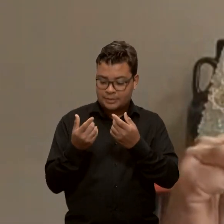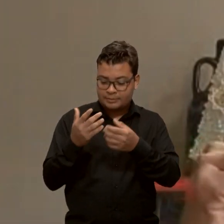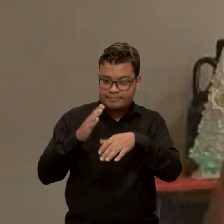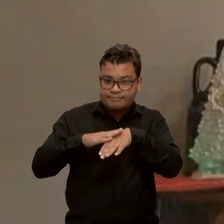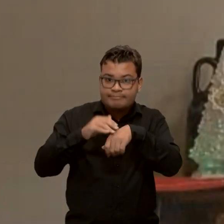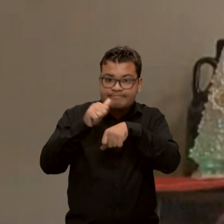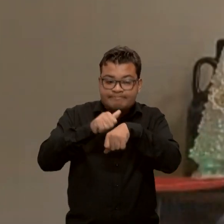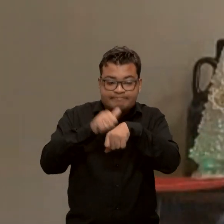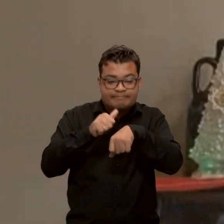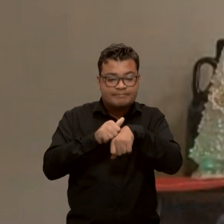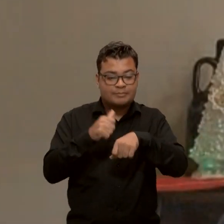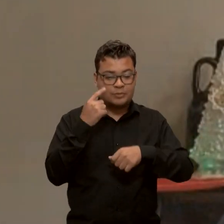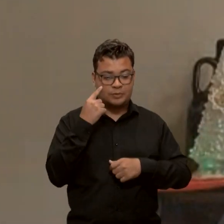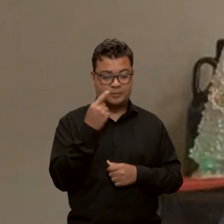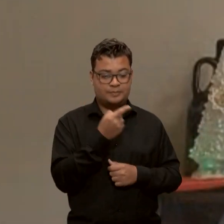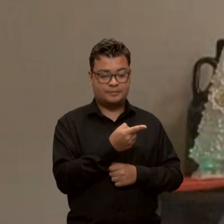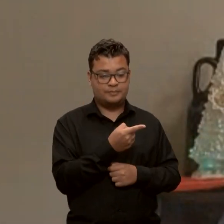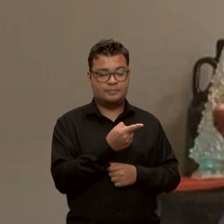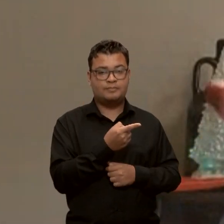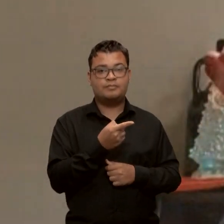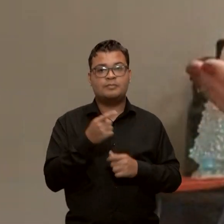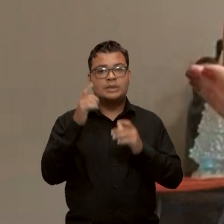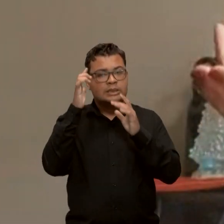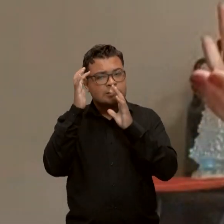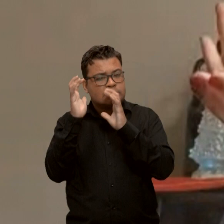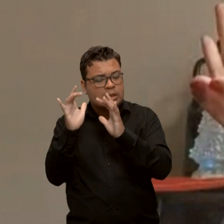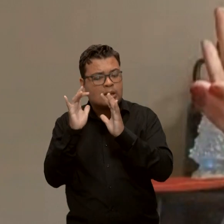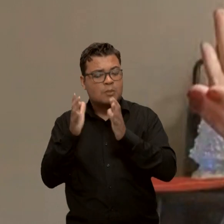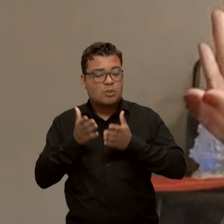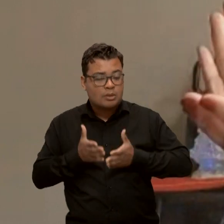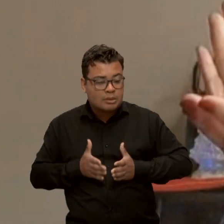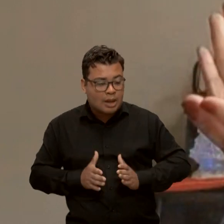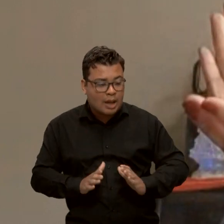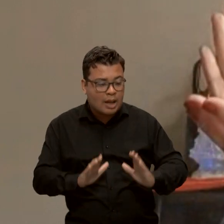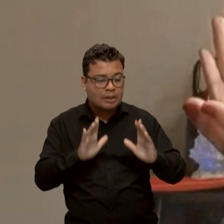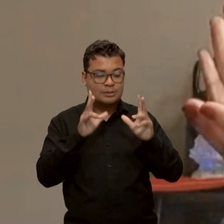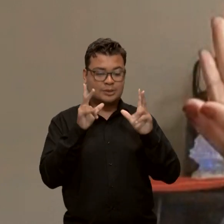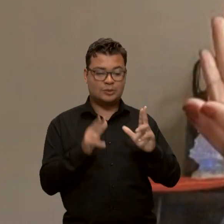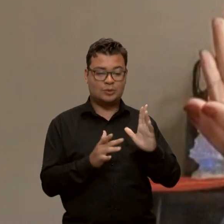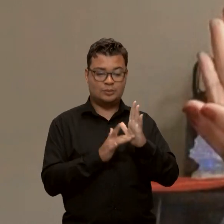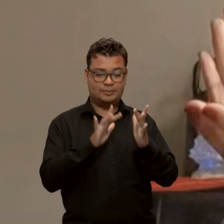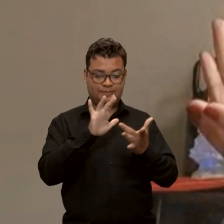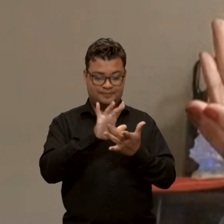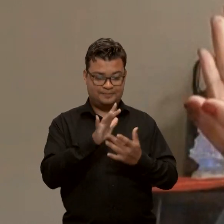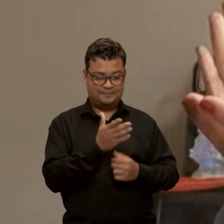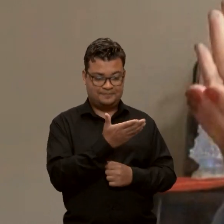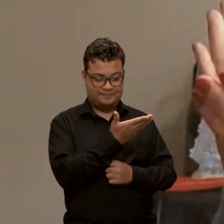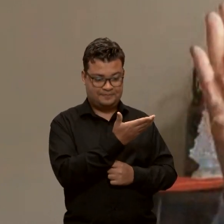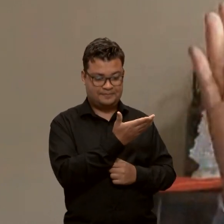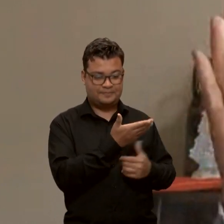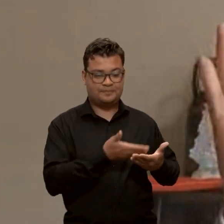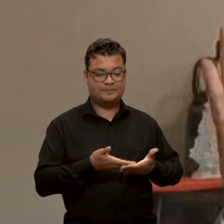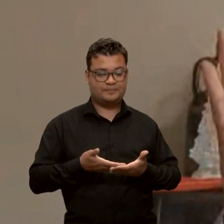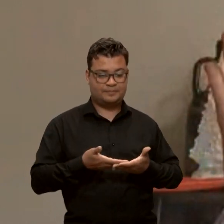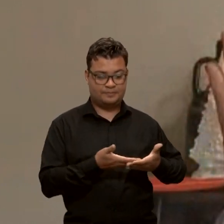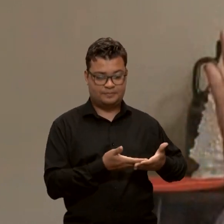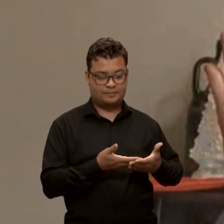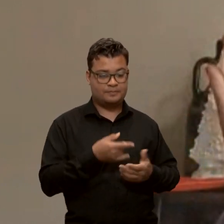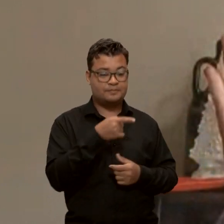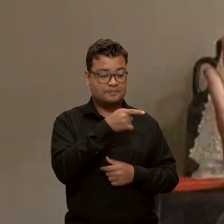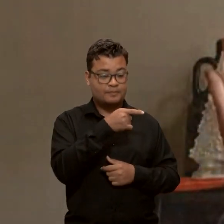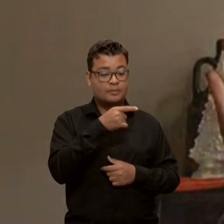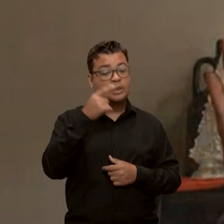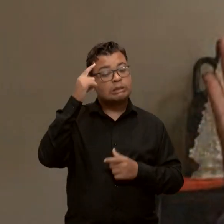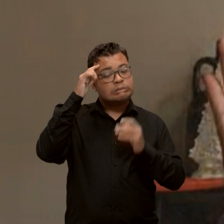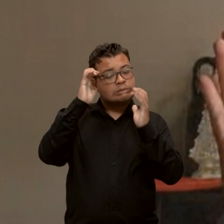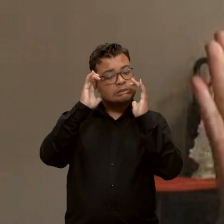nosso cérebro, a gente nasce, né, como esse bebezinho Jesus, que nós estamos esperando desse Natal. E o cérebro nasce aqui, ó,